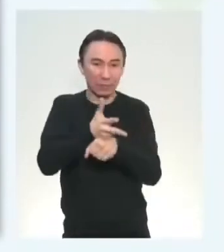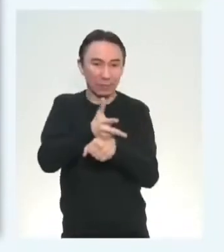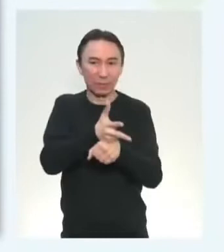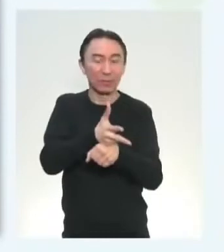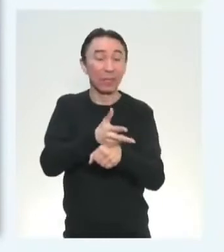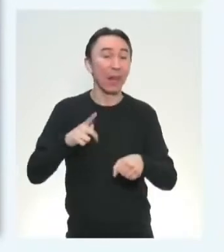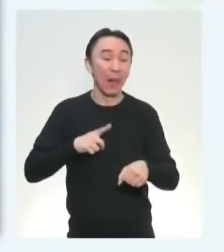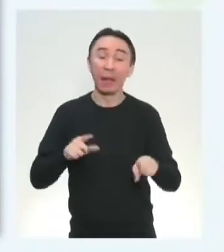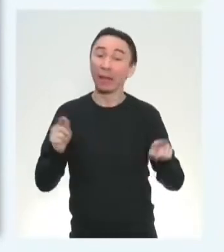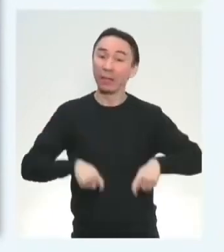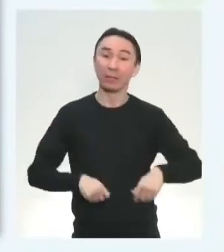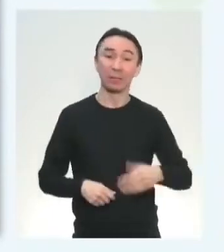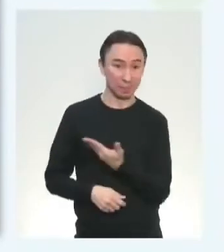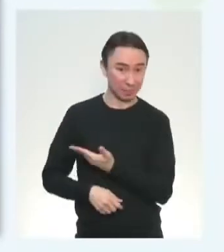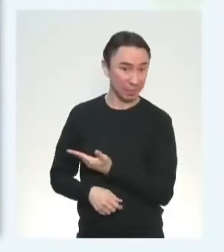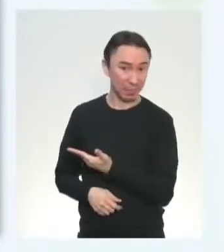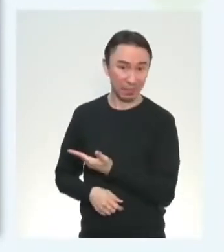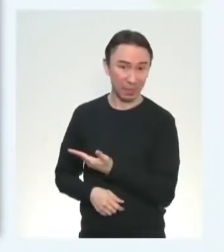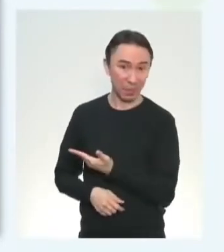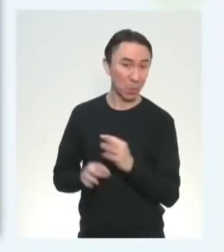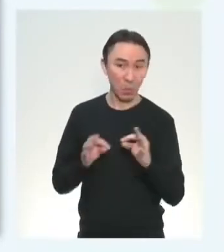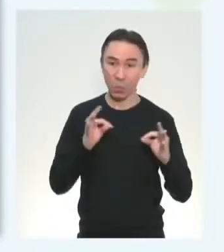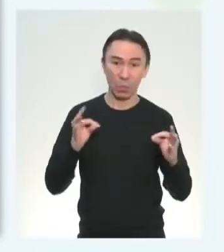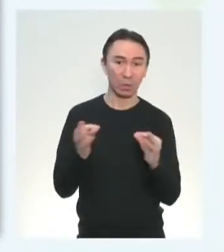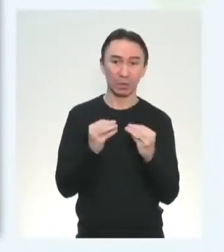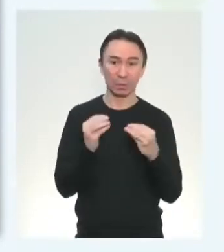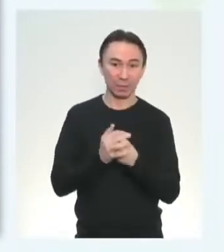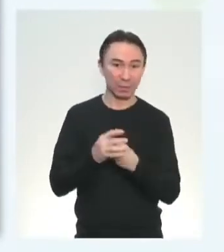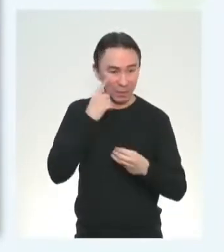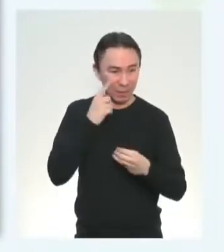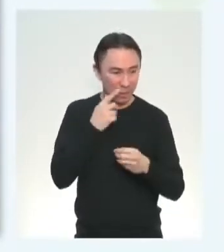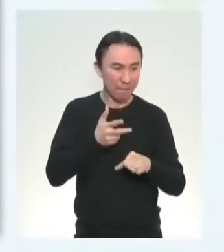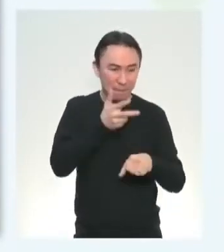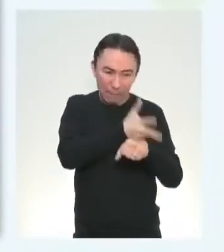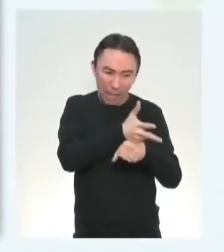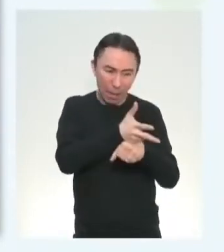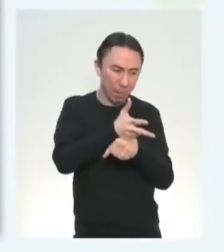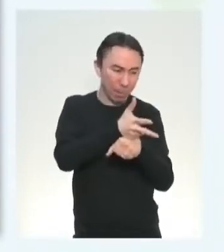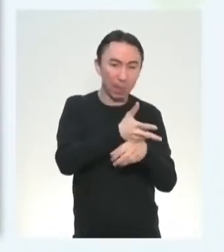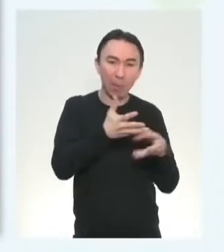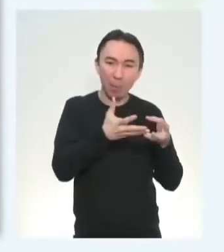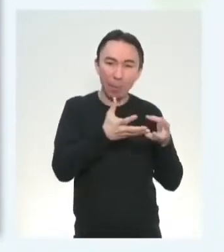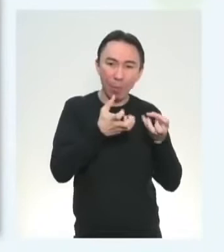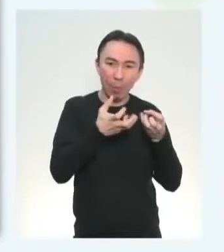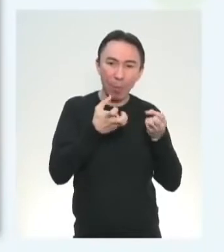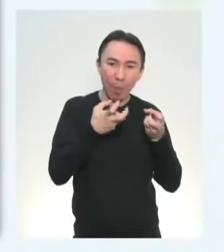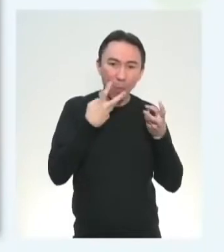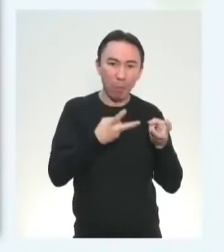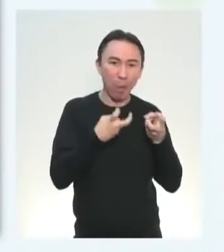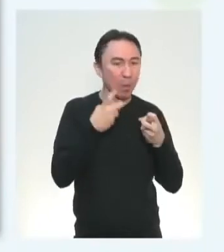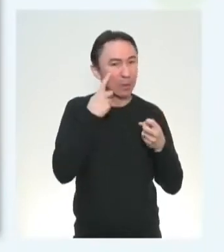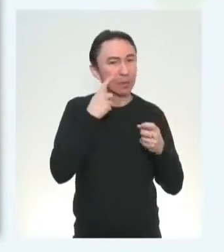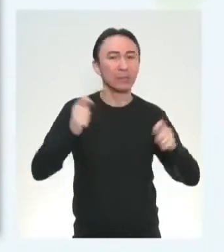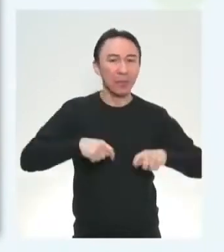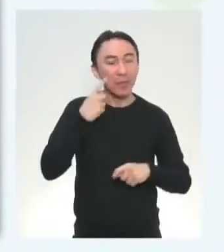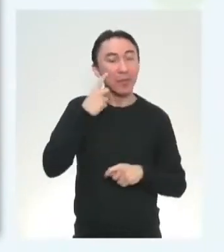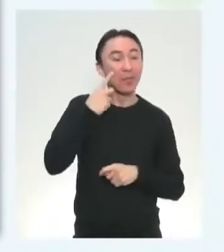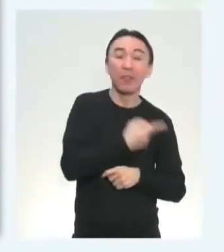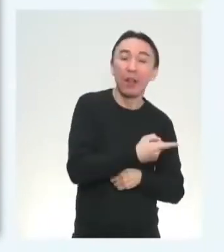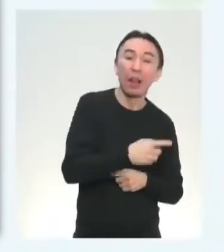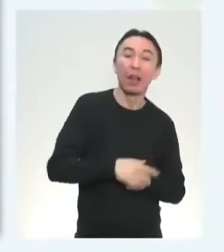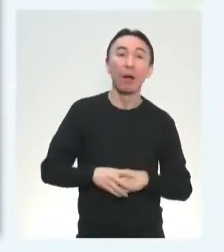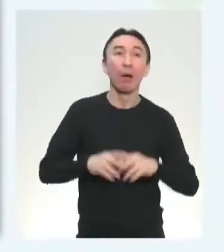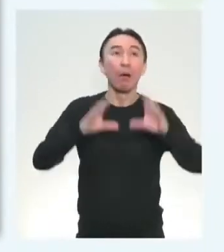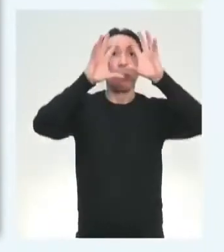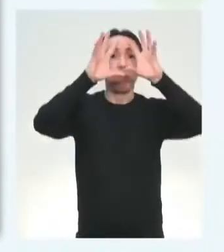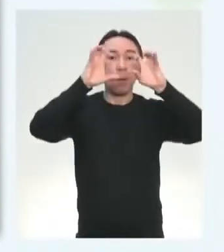infravermelho e vapor d'água. Através dessas imagens, é possível detectar os tipos de nuvens, a movimentação